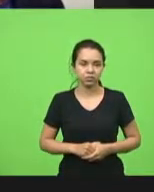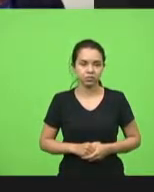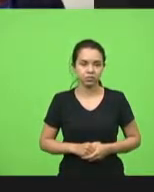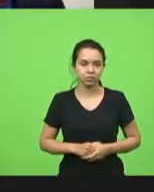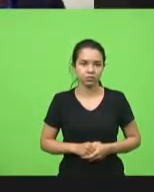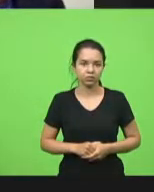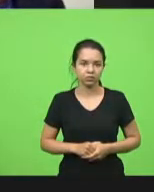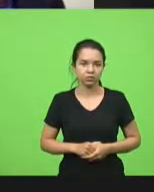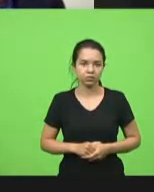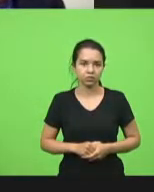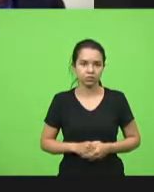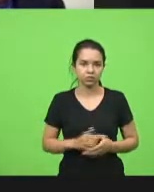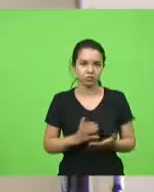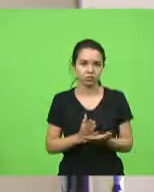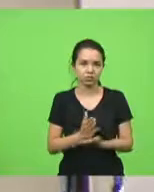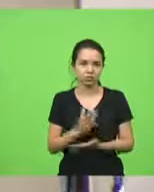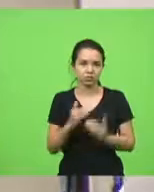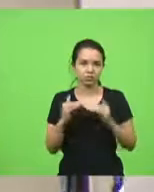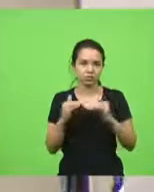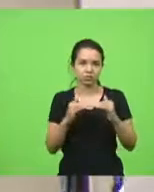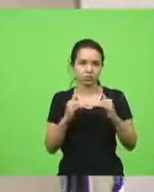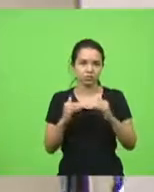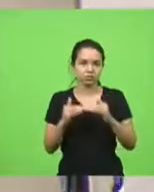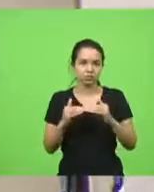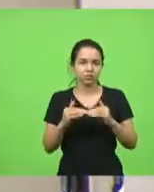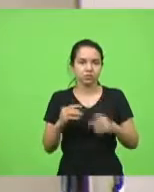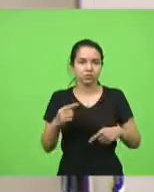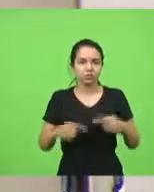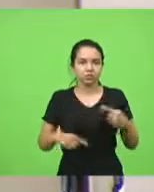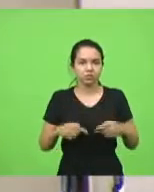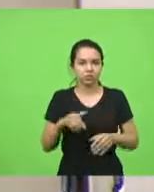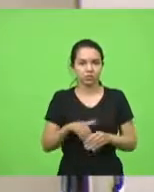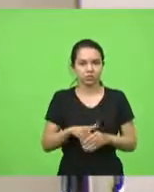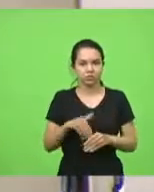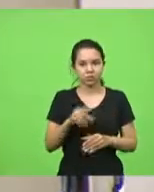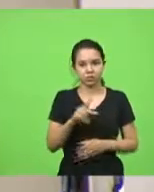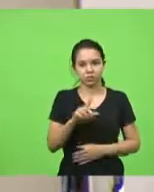Aprovado por unanimidade. Discussão e votação em turno único do projeto de lei PL